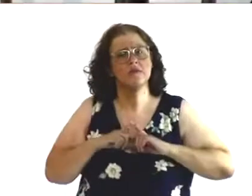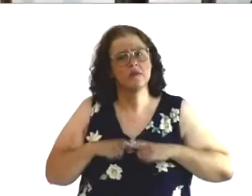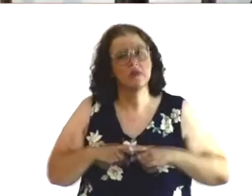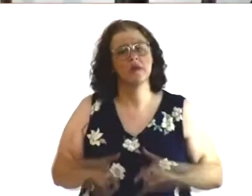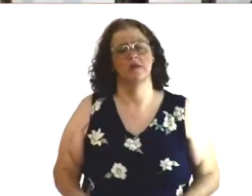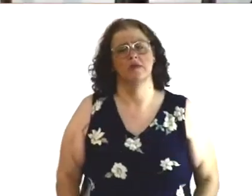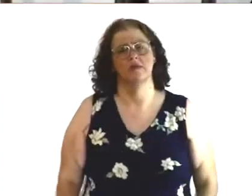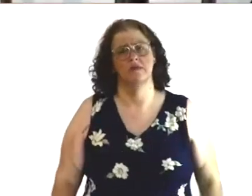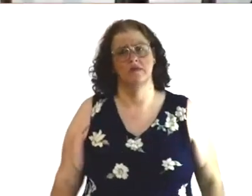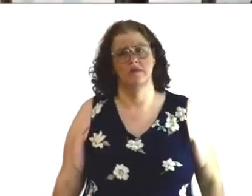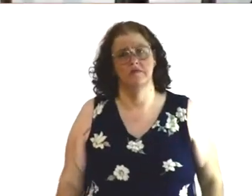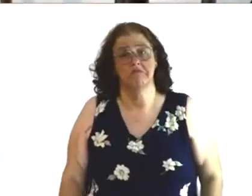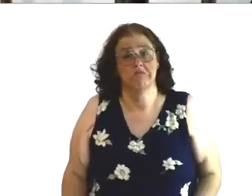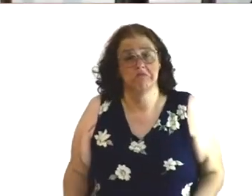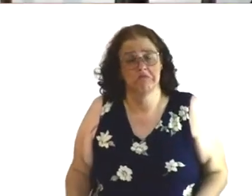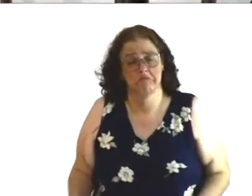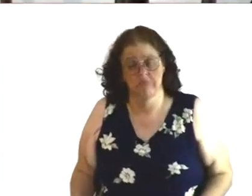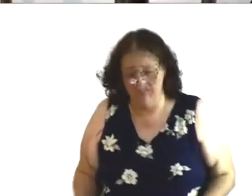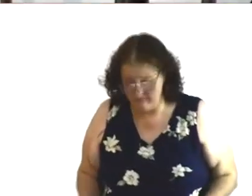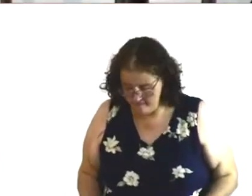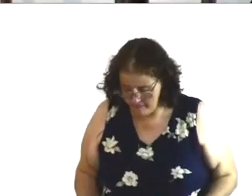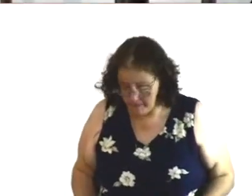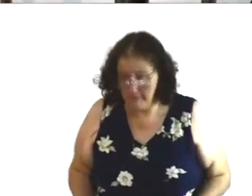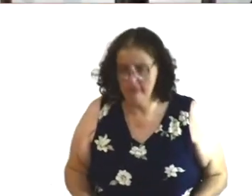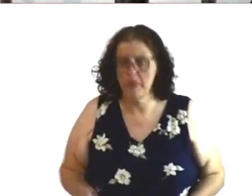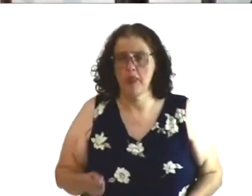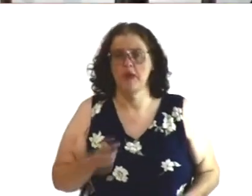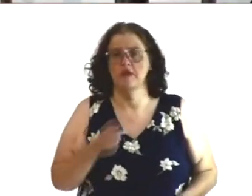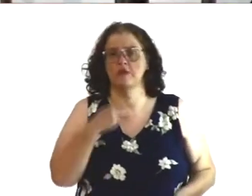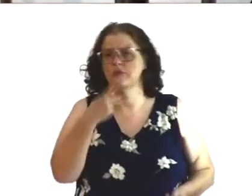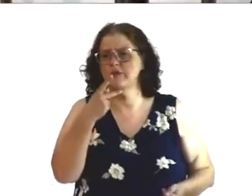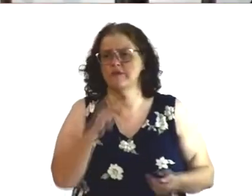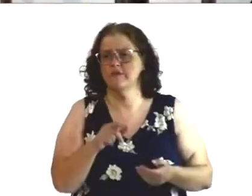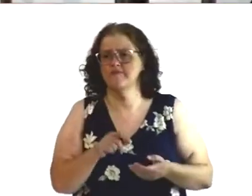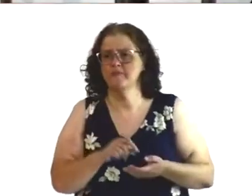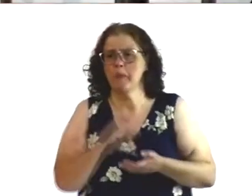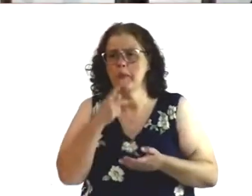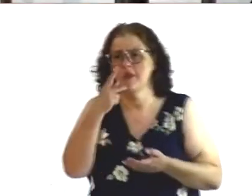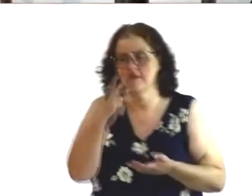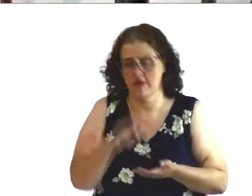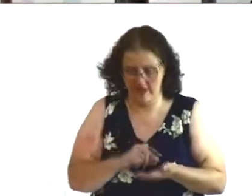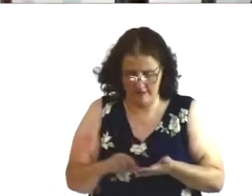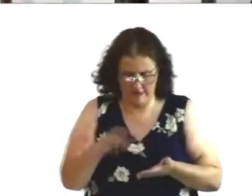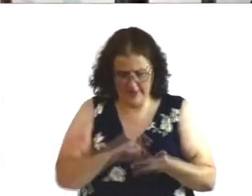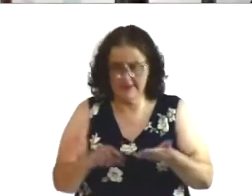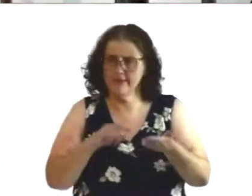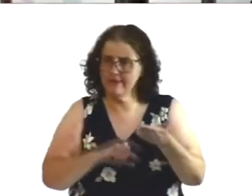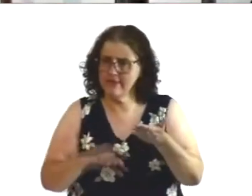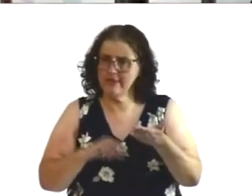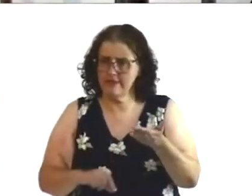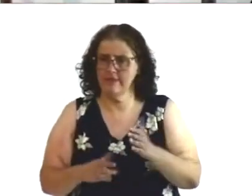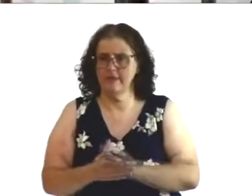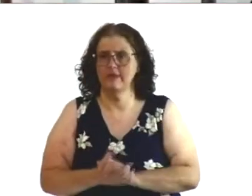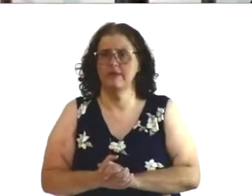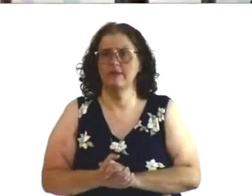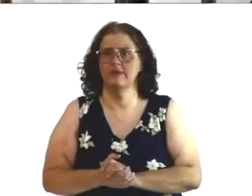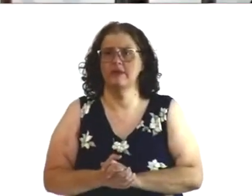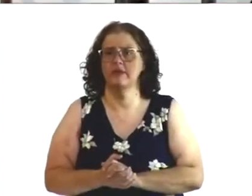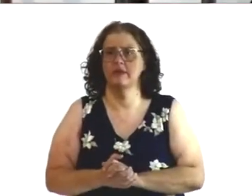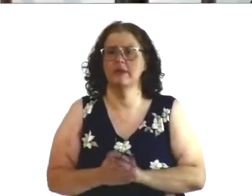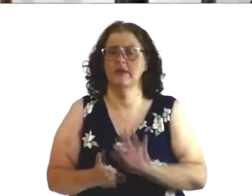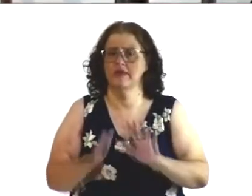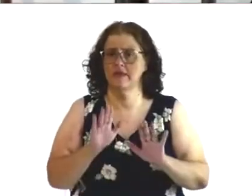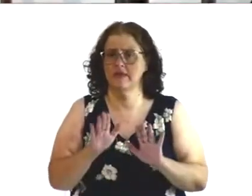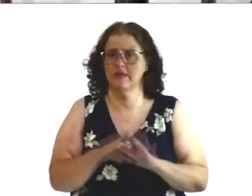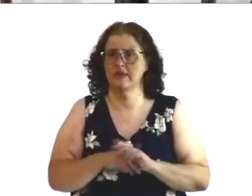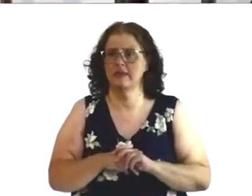não posso fazer essa exposição versículo a versículo, porque é uma narrativa e tem um entendimento aqui, então eu vou pautar